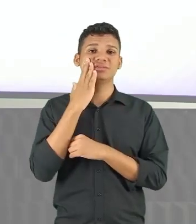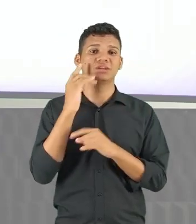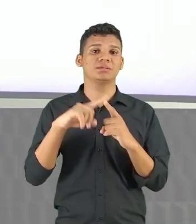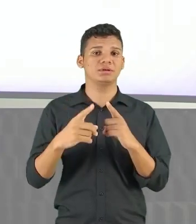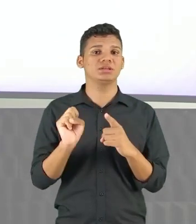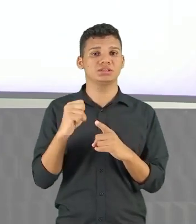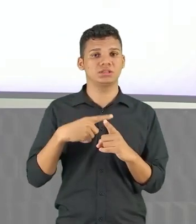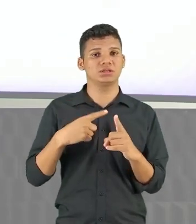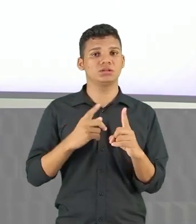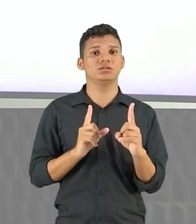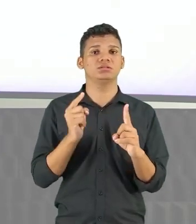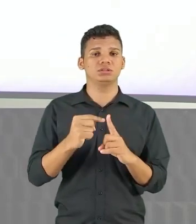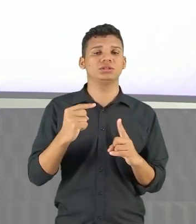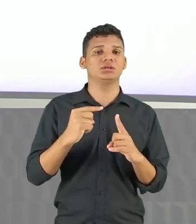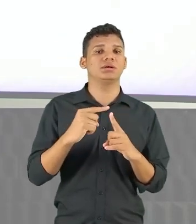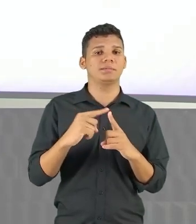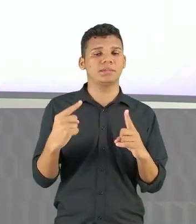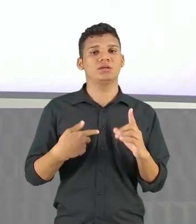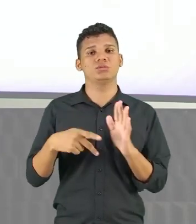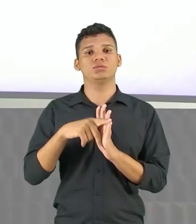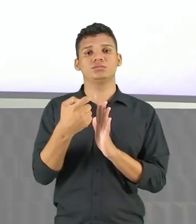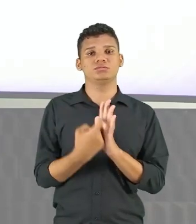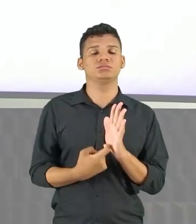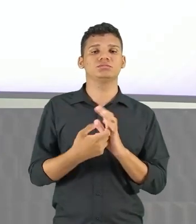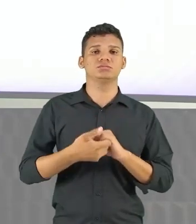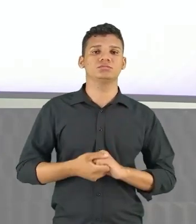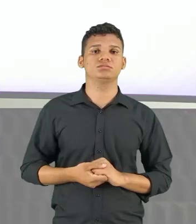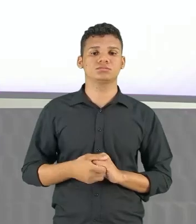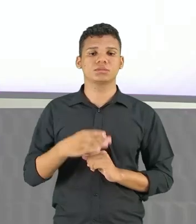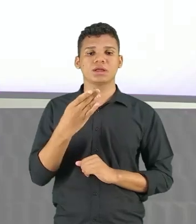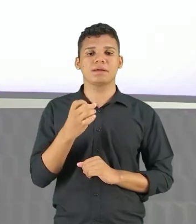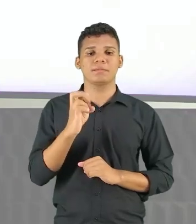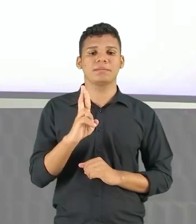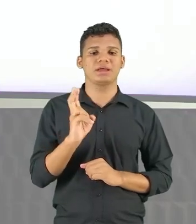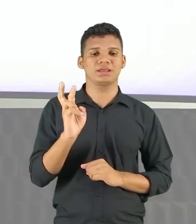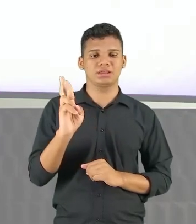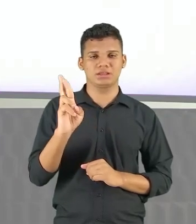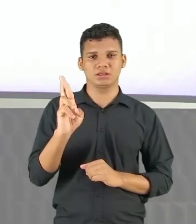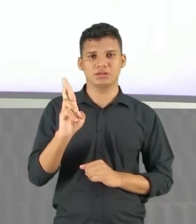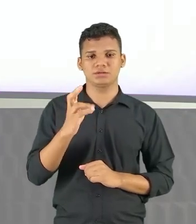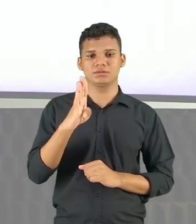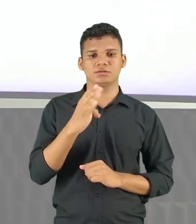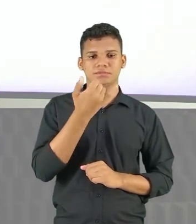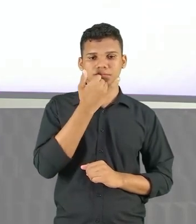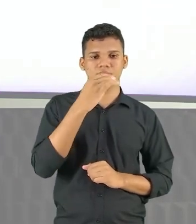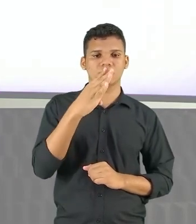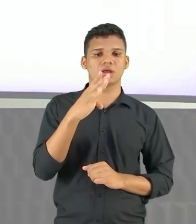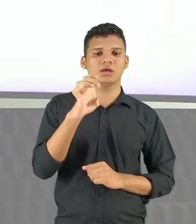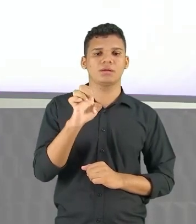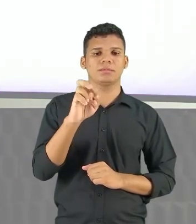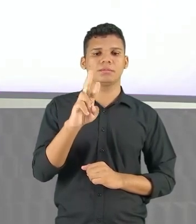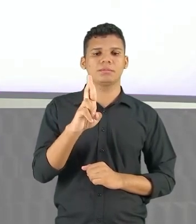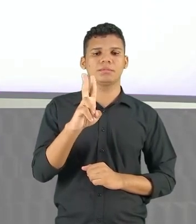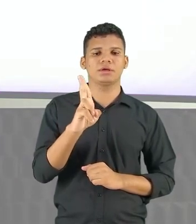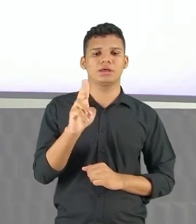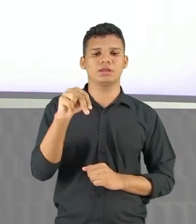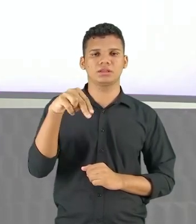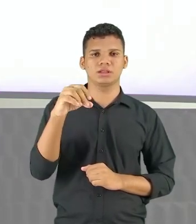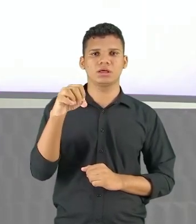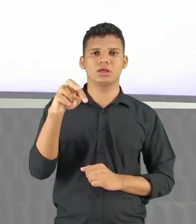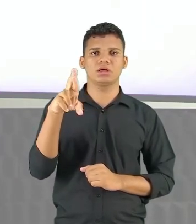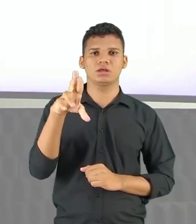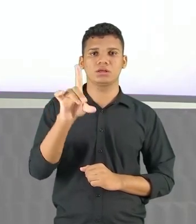isso é intencional desse texto de Bernardo Guimarães, justamente para destacar, enfatizar